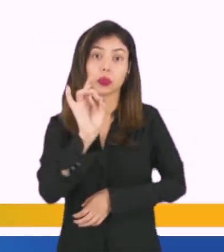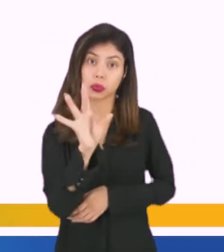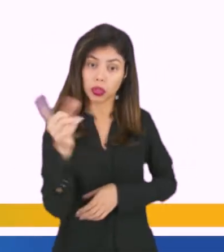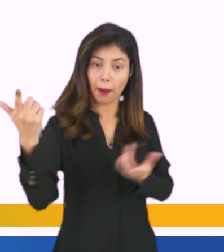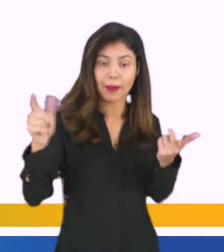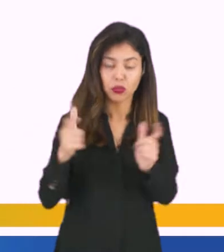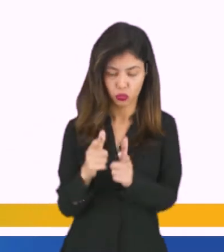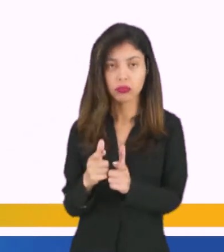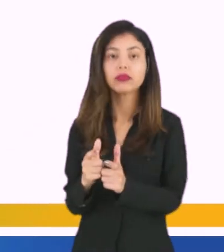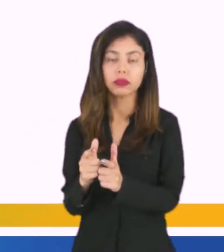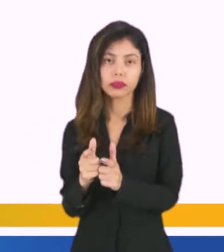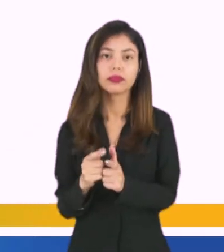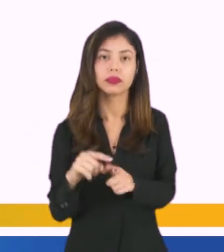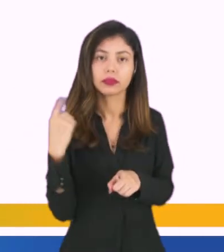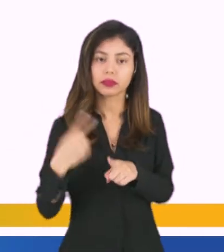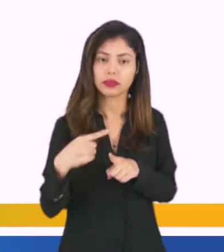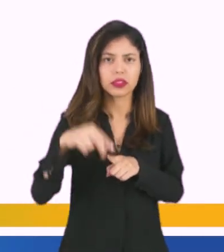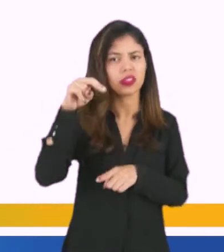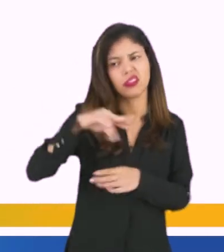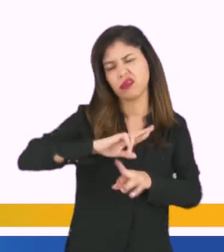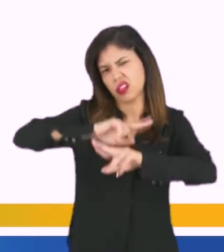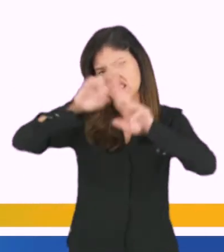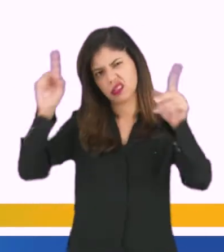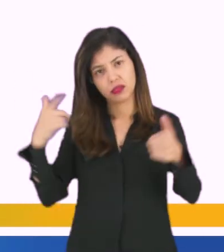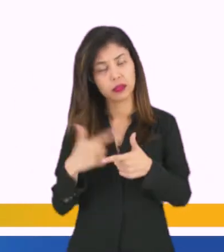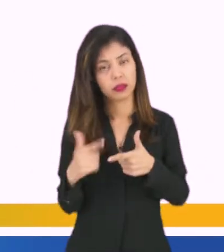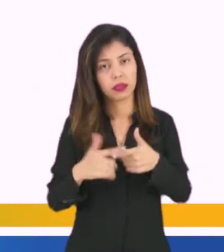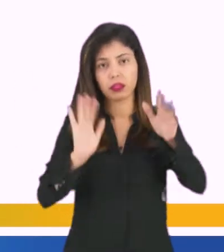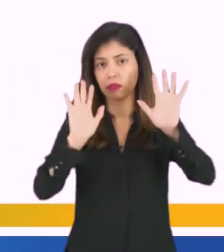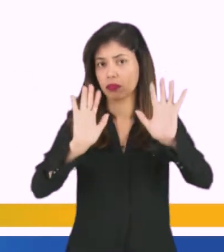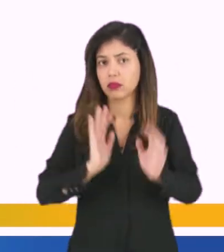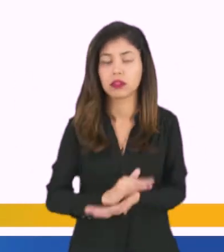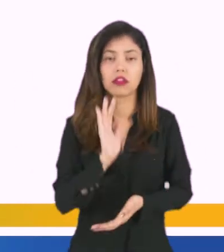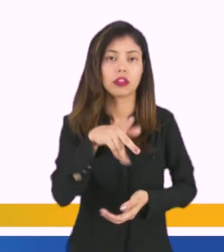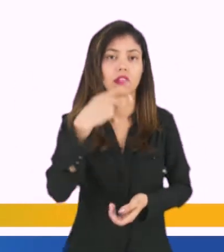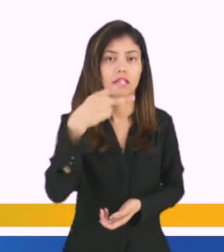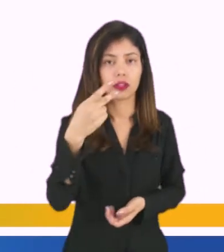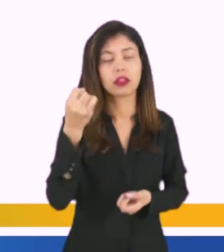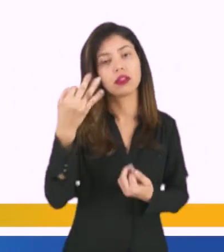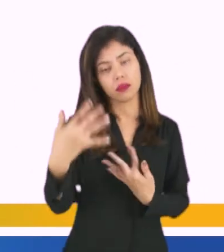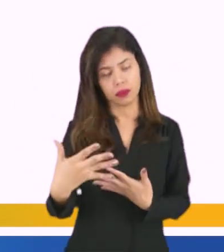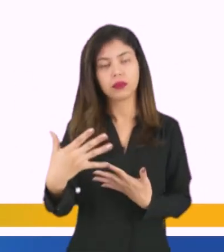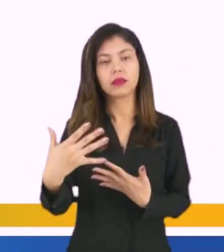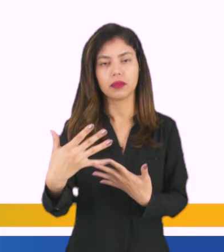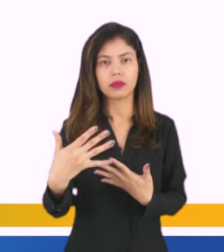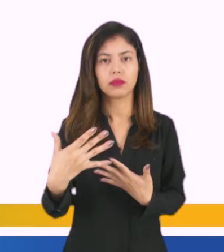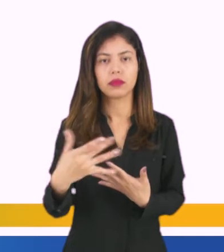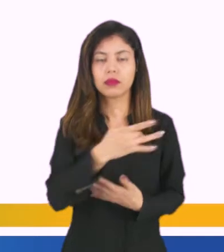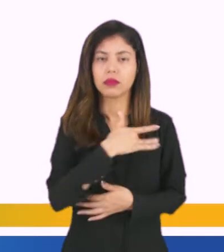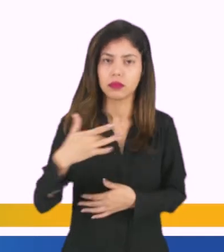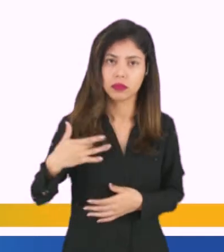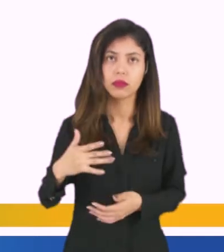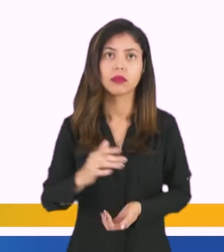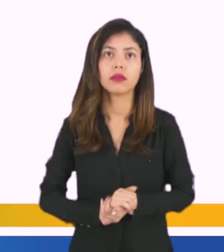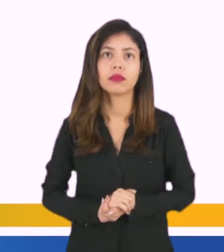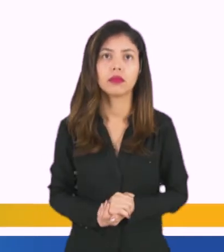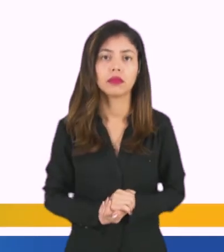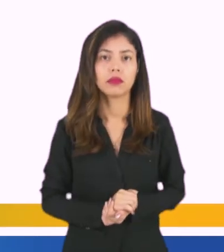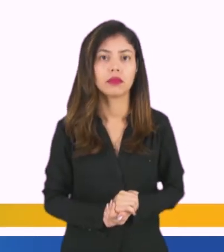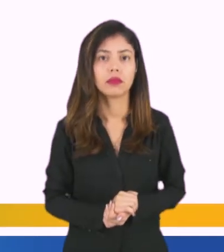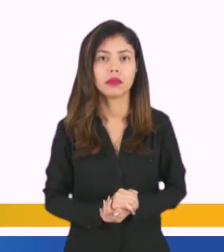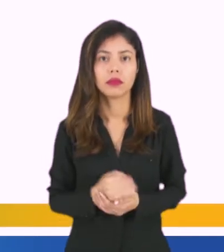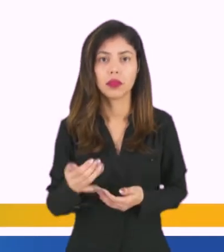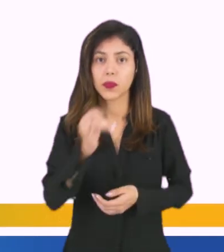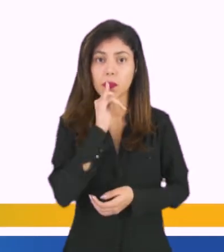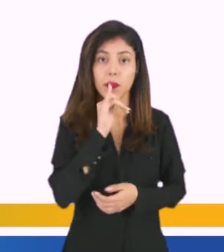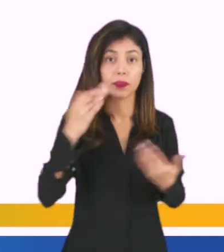muito menor, devido a N fatores, como já falei para vocês sobre os determinantes de saúde. E aí nós, por